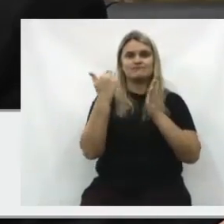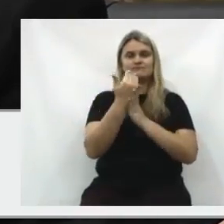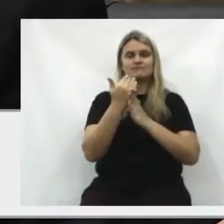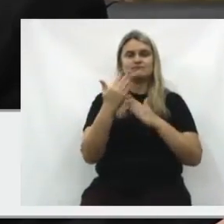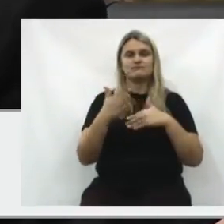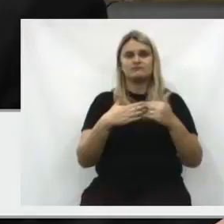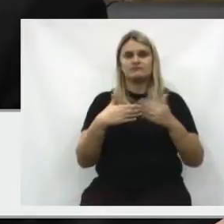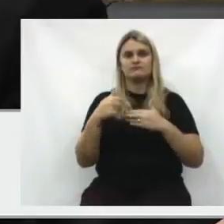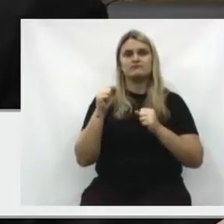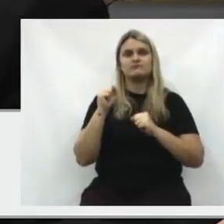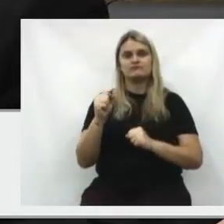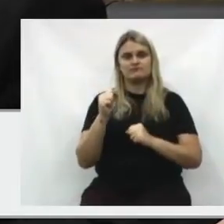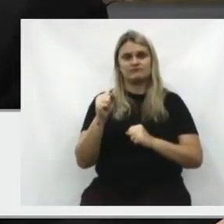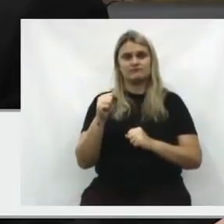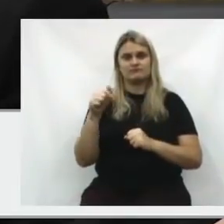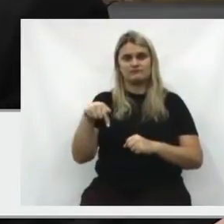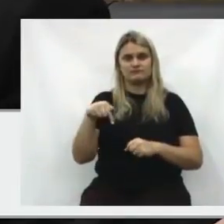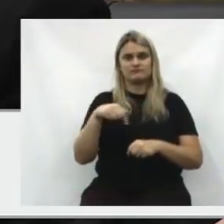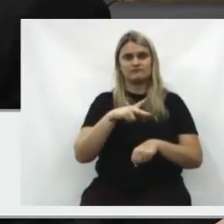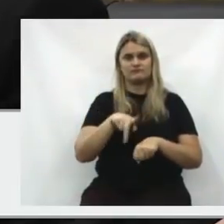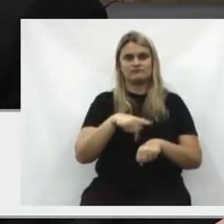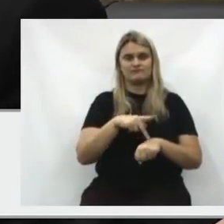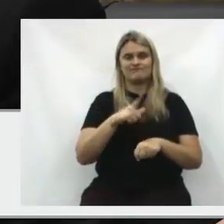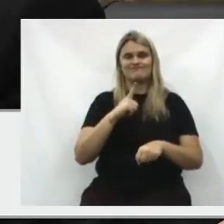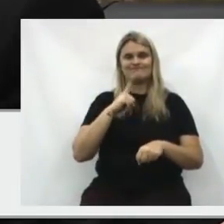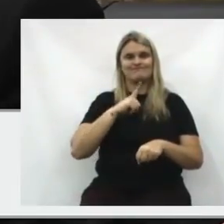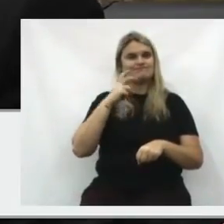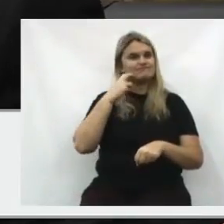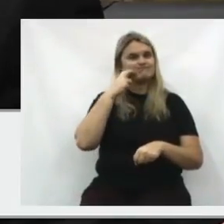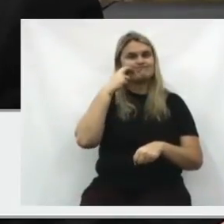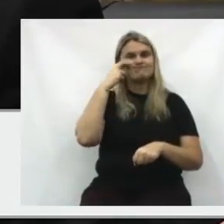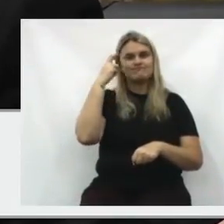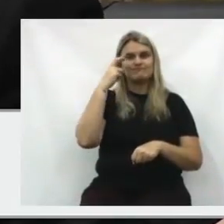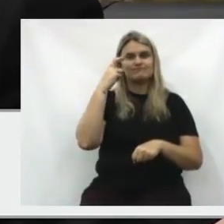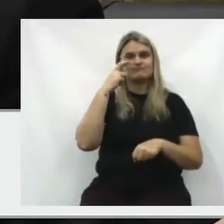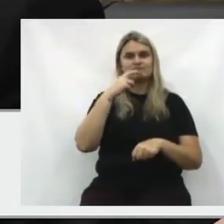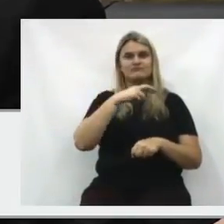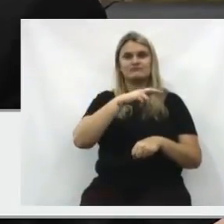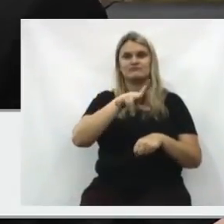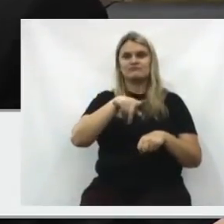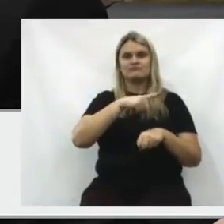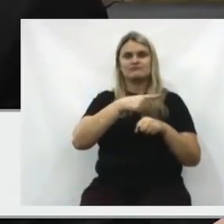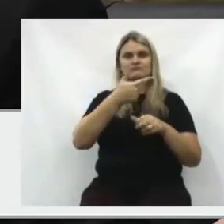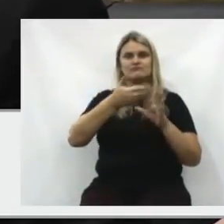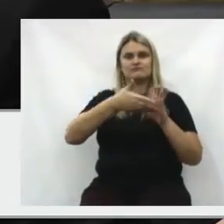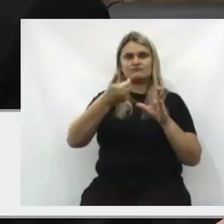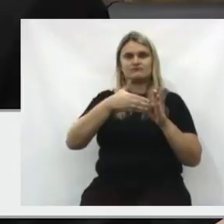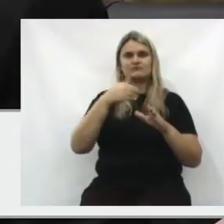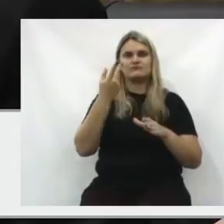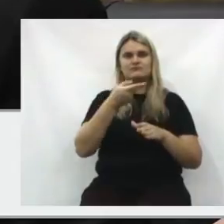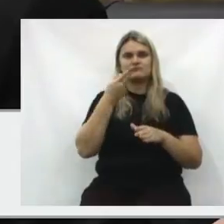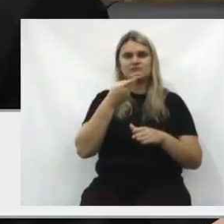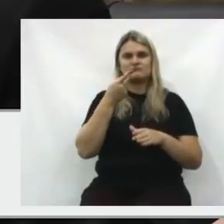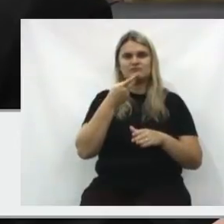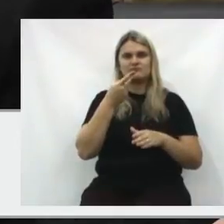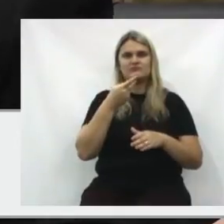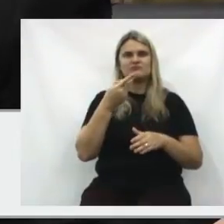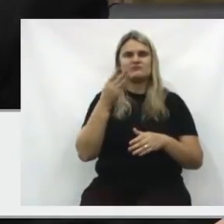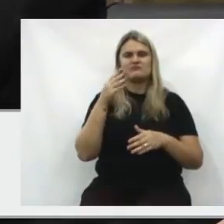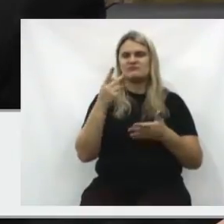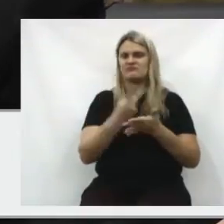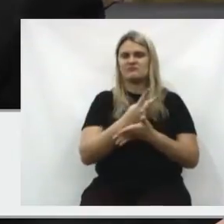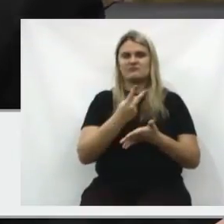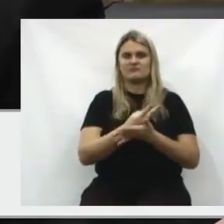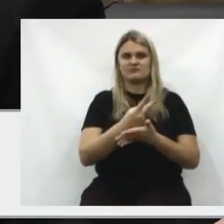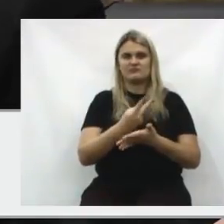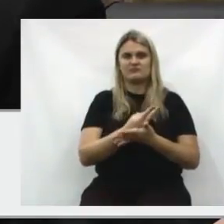vêm passando por cima de qualquer poder constituído nesse país, nos envergonhando a nível internacional. Um